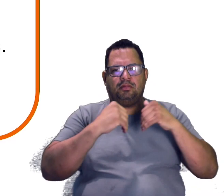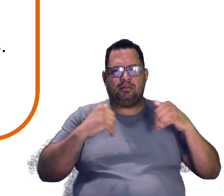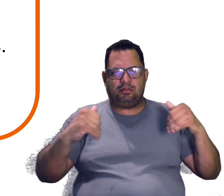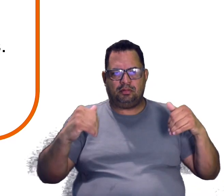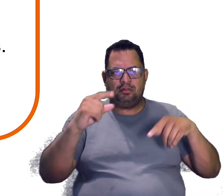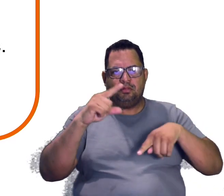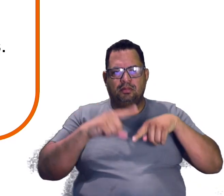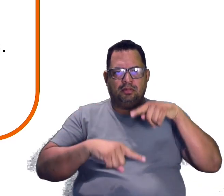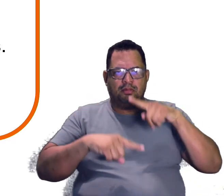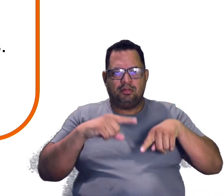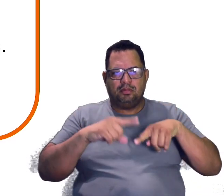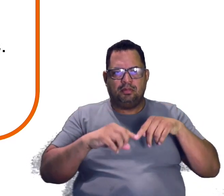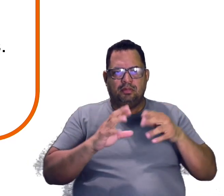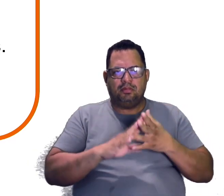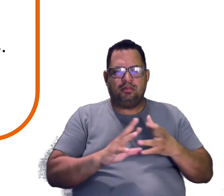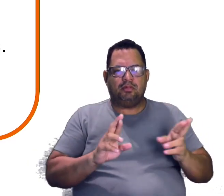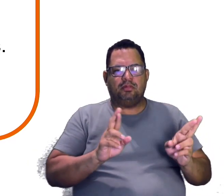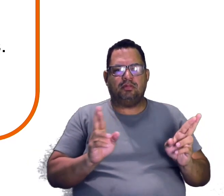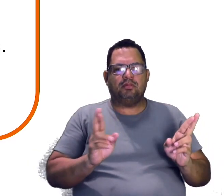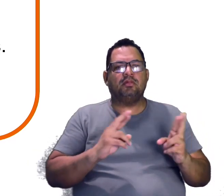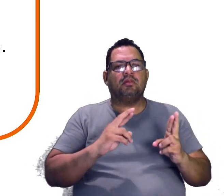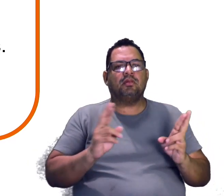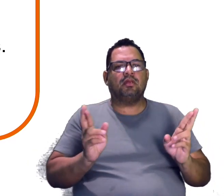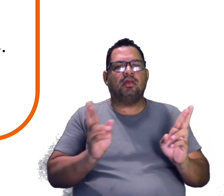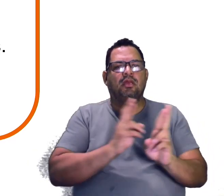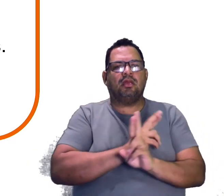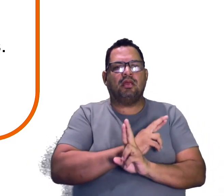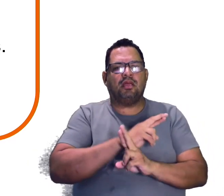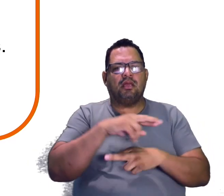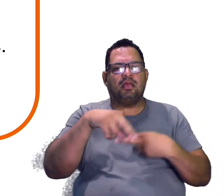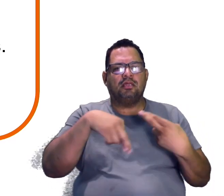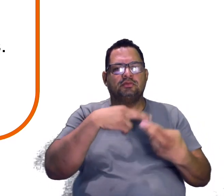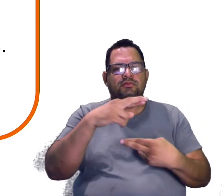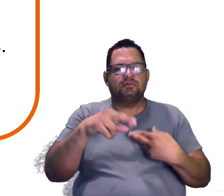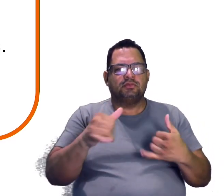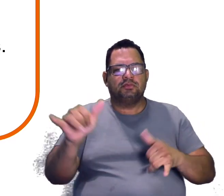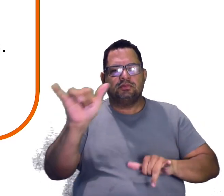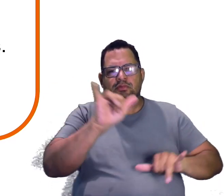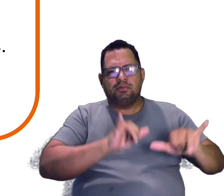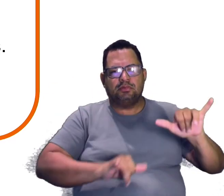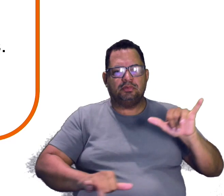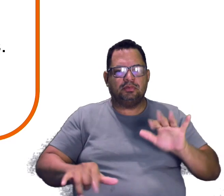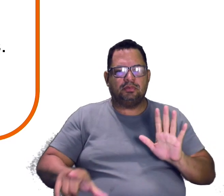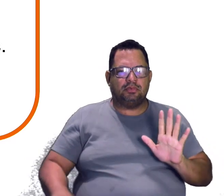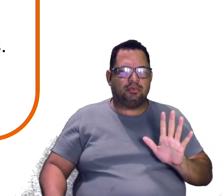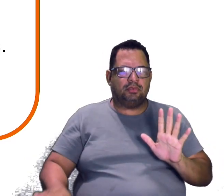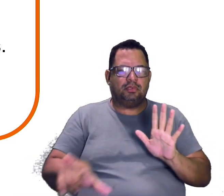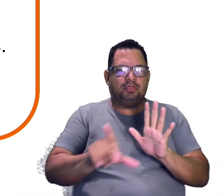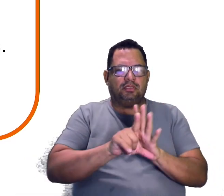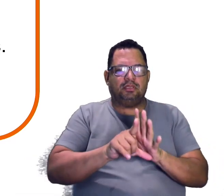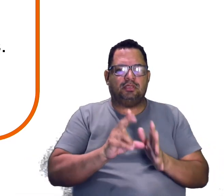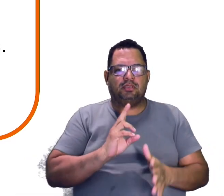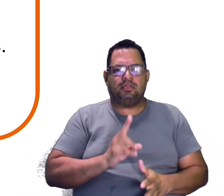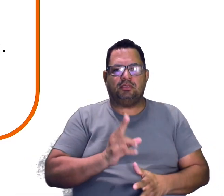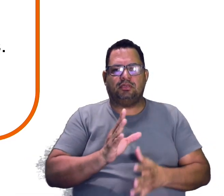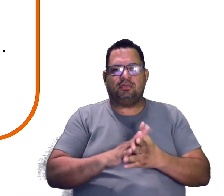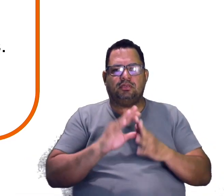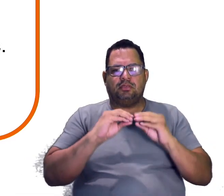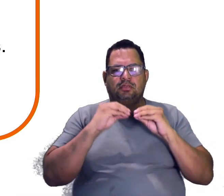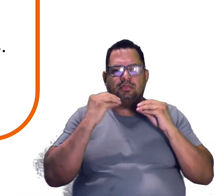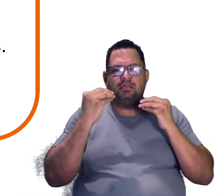de materiais, reações químicas, lei da conservação das massas e das proporções